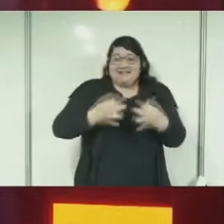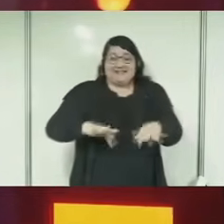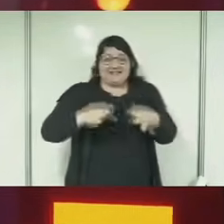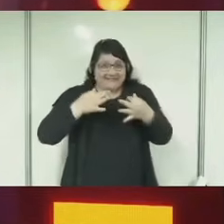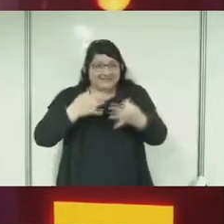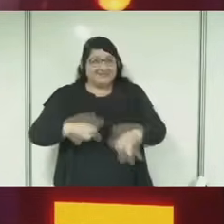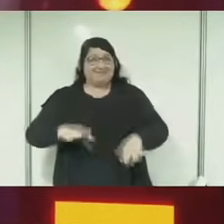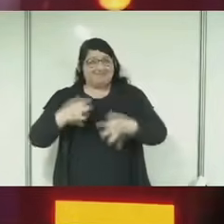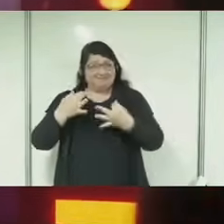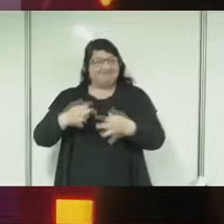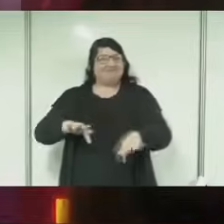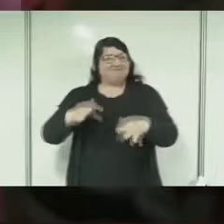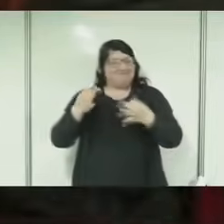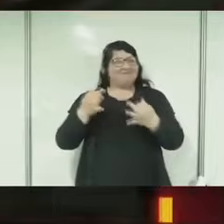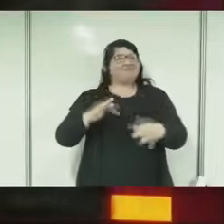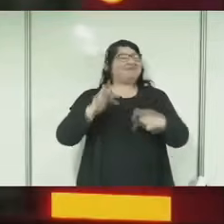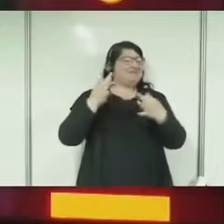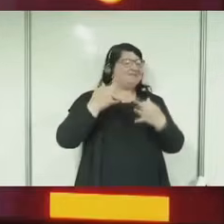Solta a voz agora.